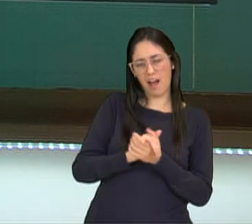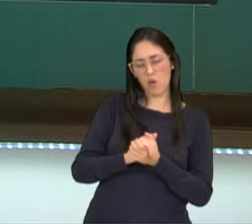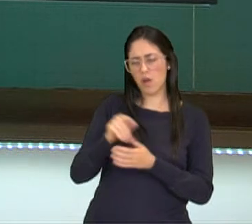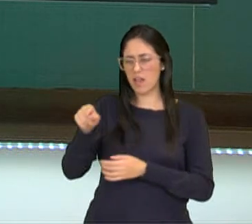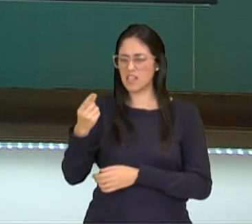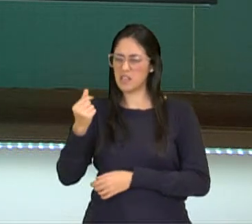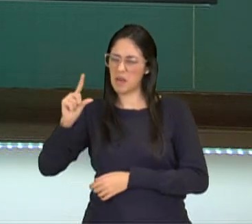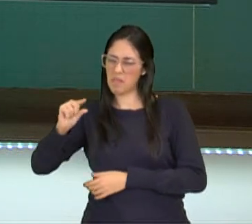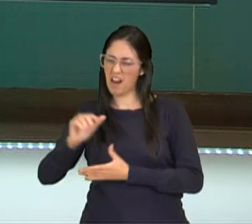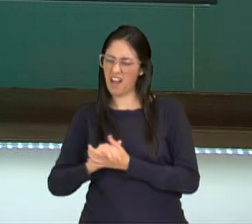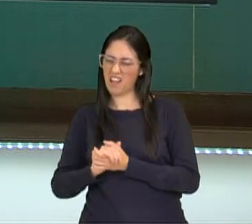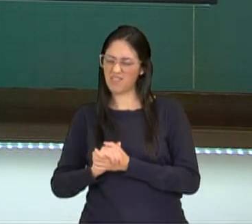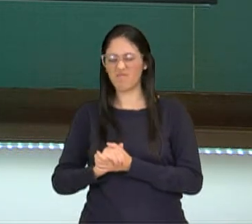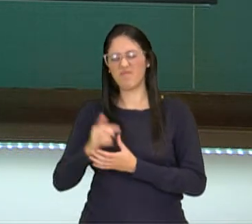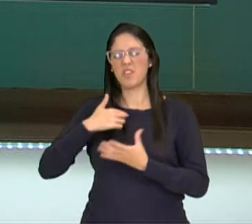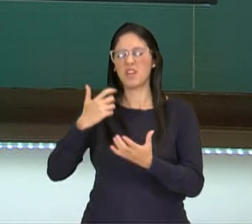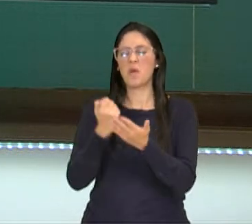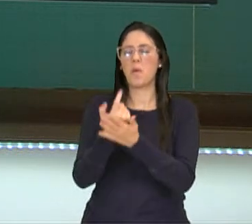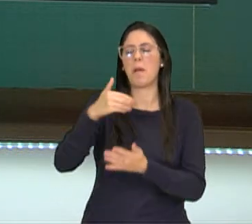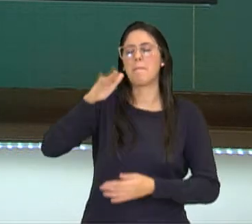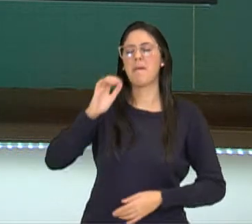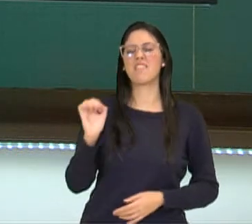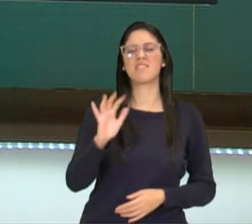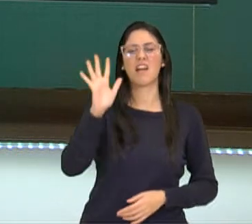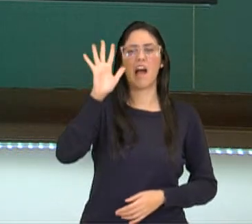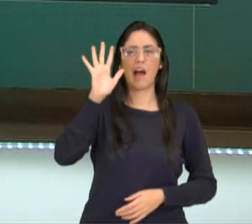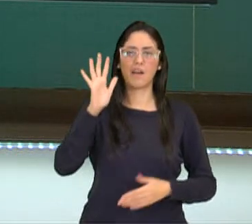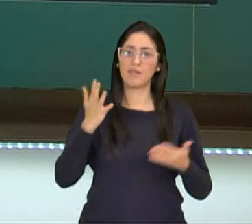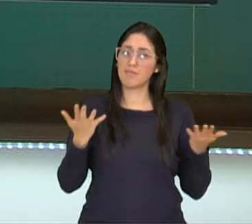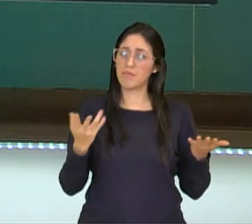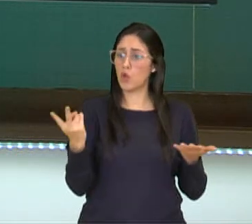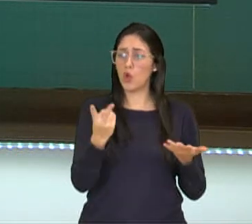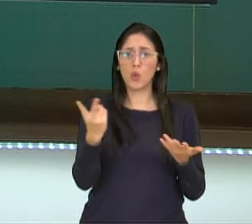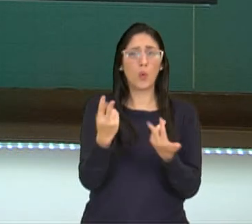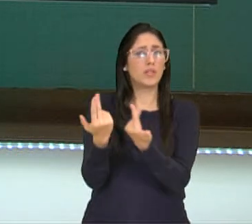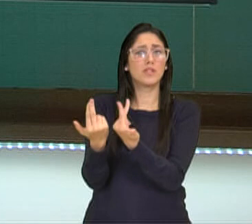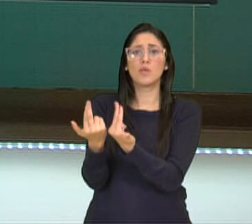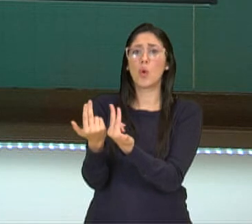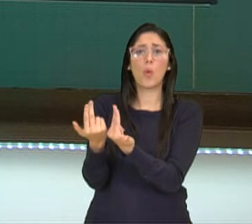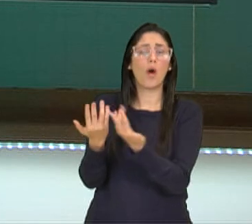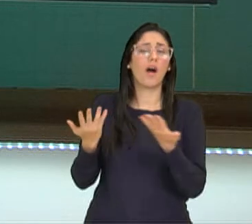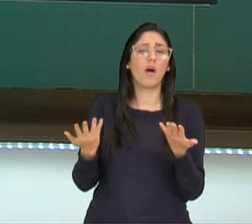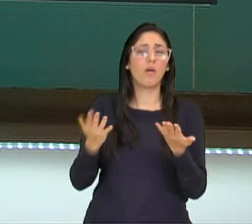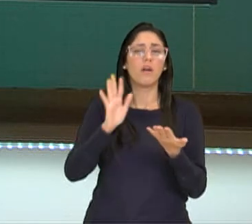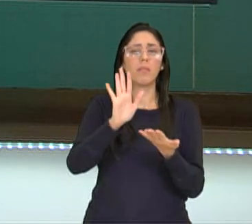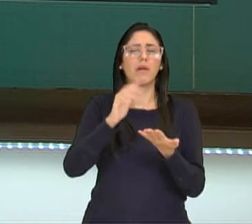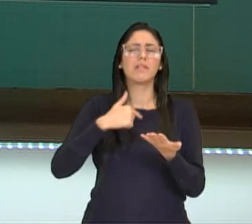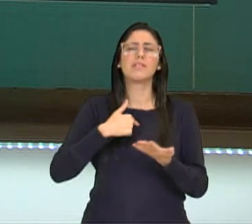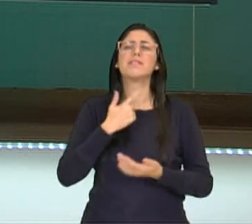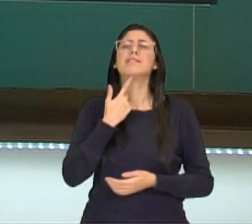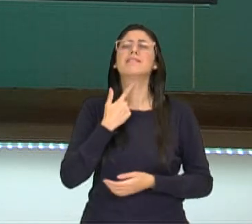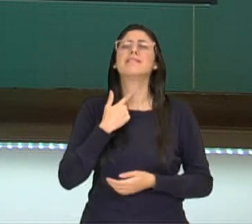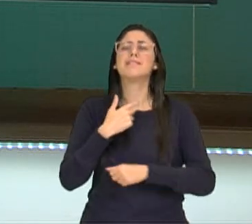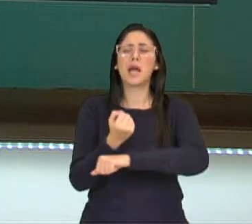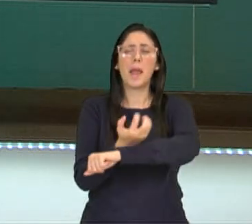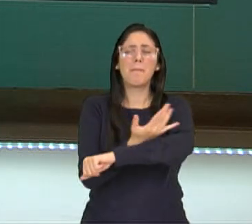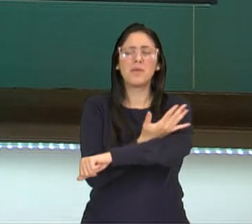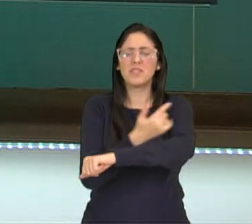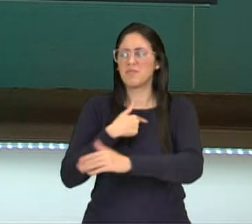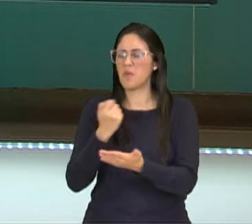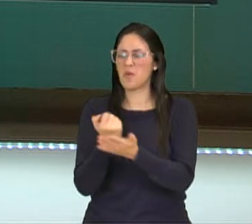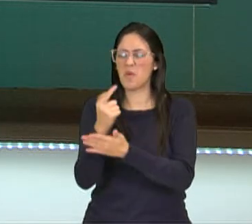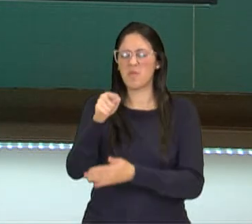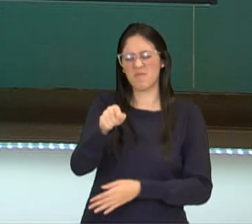tem lá, porque os dois produtos vão fazer a função que você quer, só que às vezes você vai pela emoção e acaba gastando mais do que